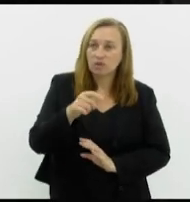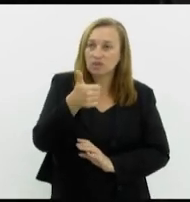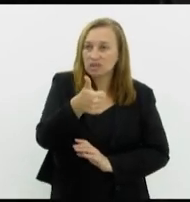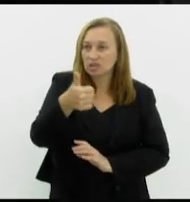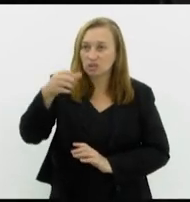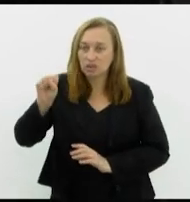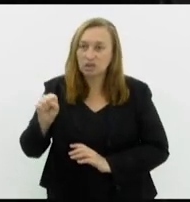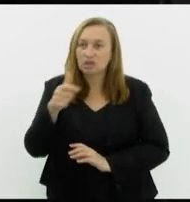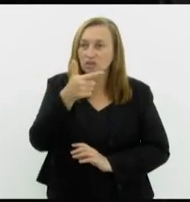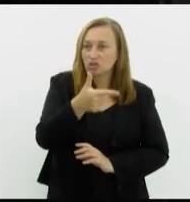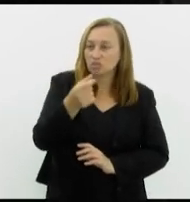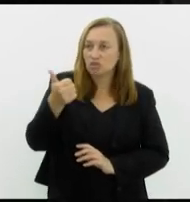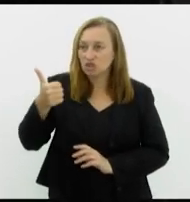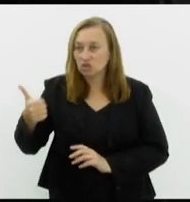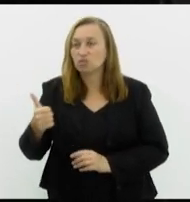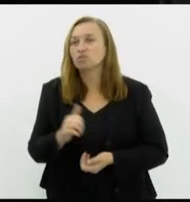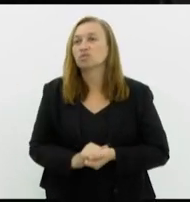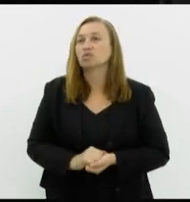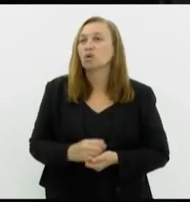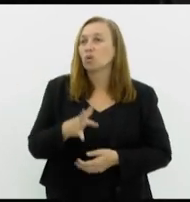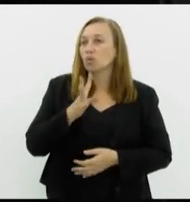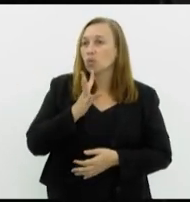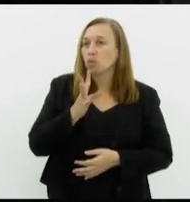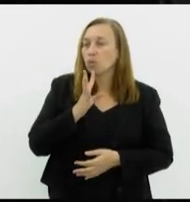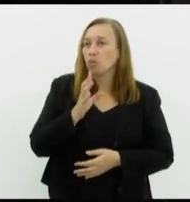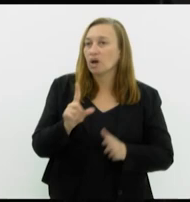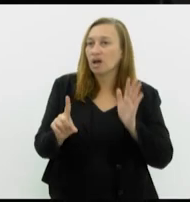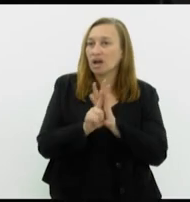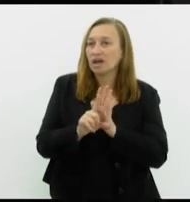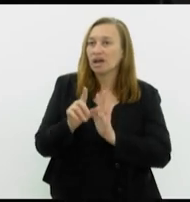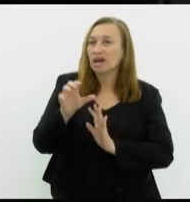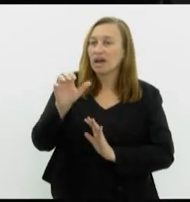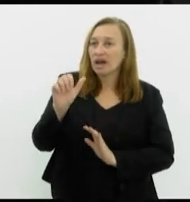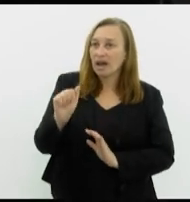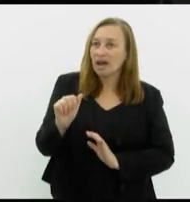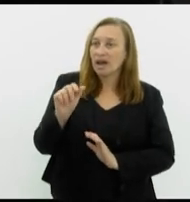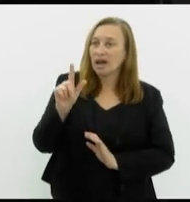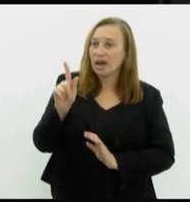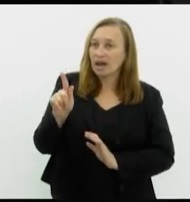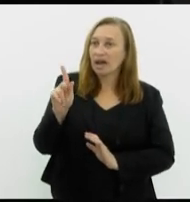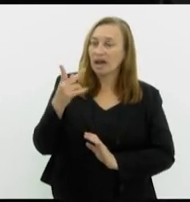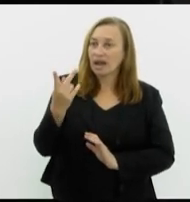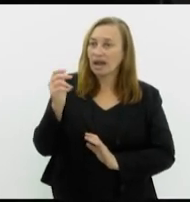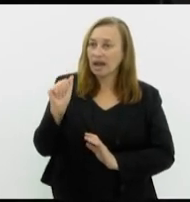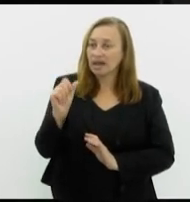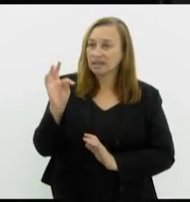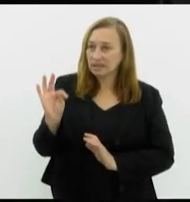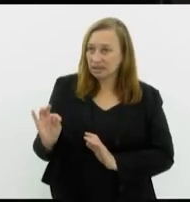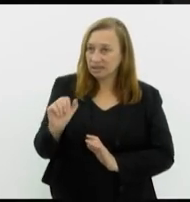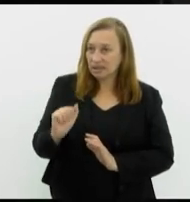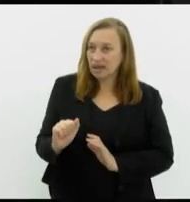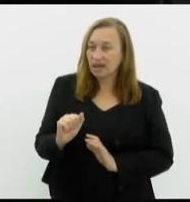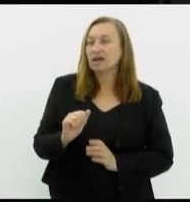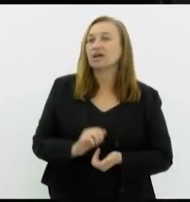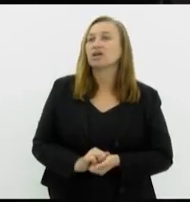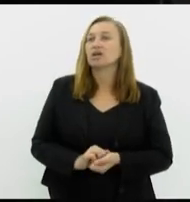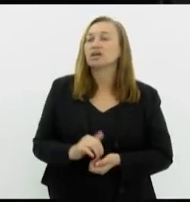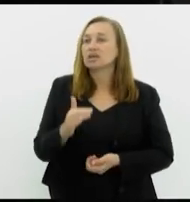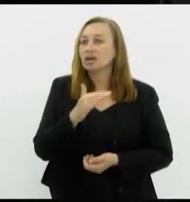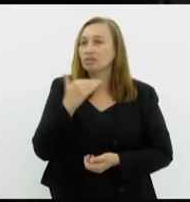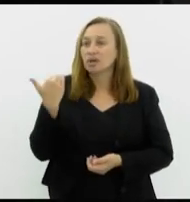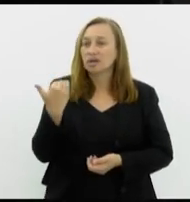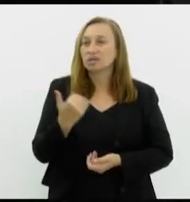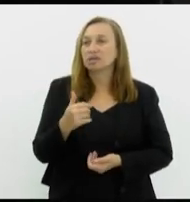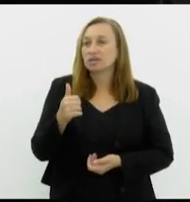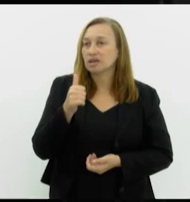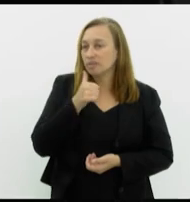de 2021, que foi conhecida como a Lei Agatha Félix, que foi justamente diante do assassinato da